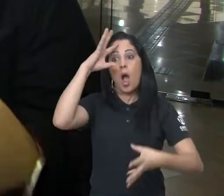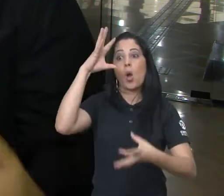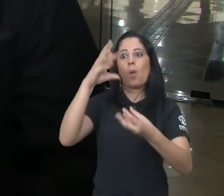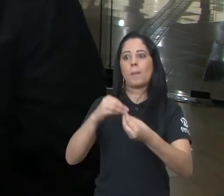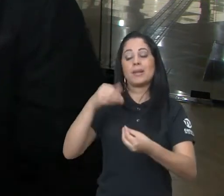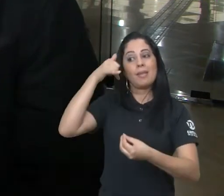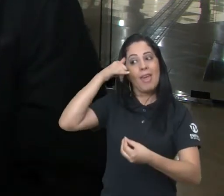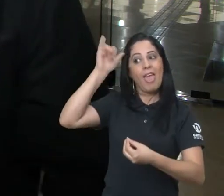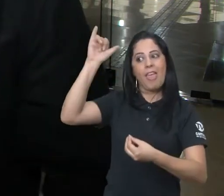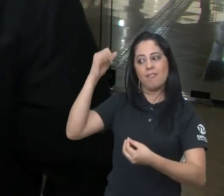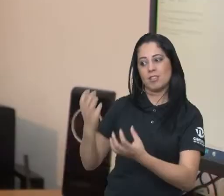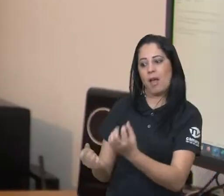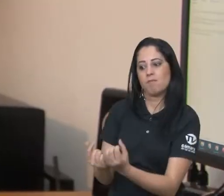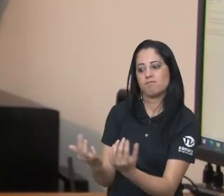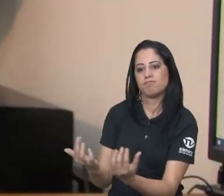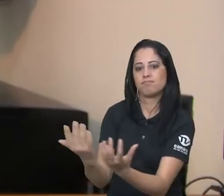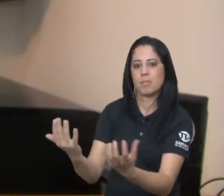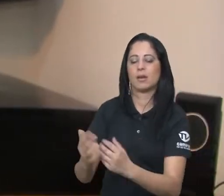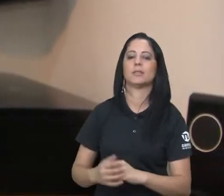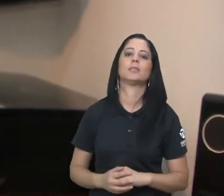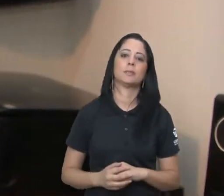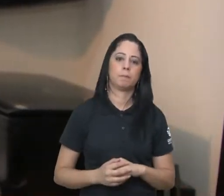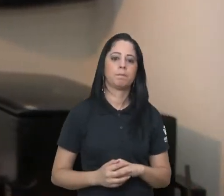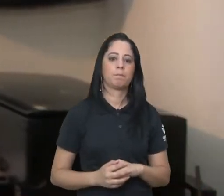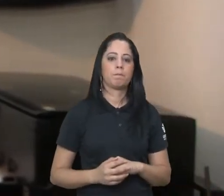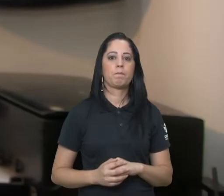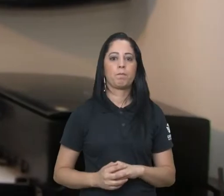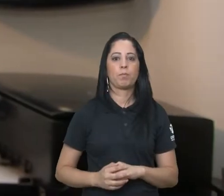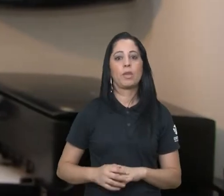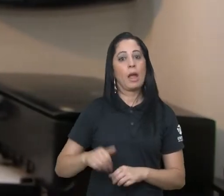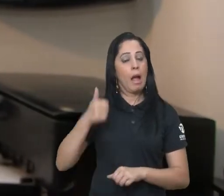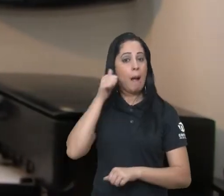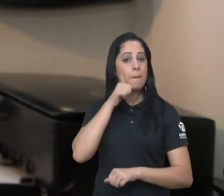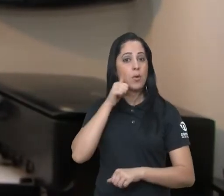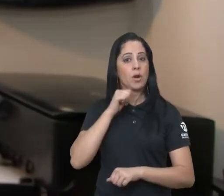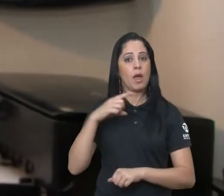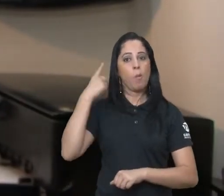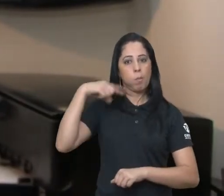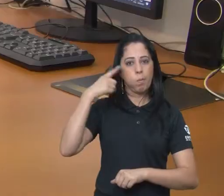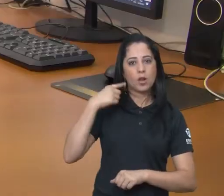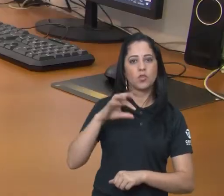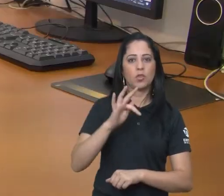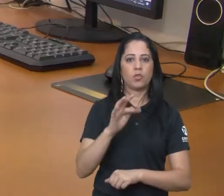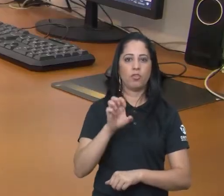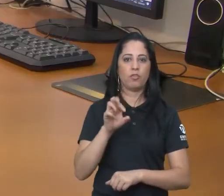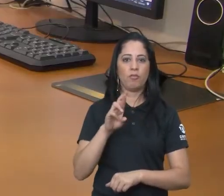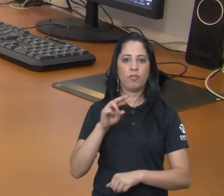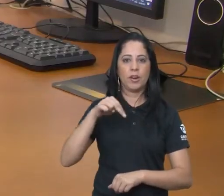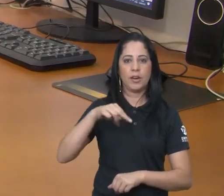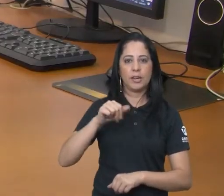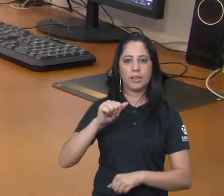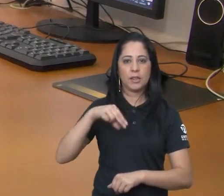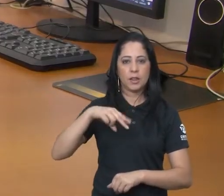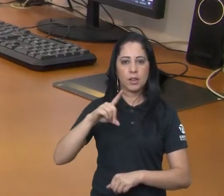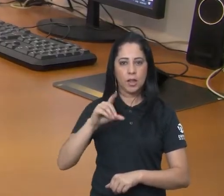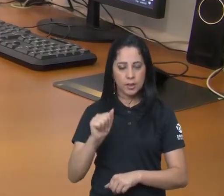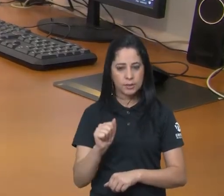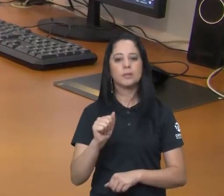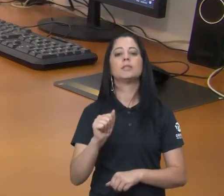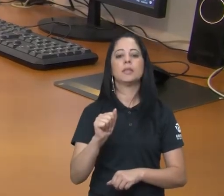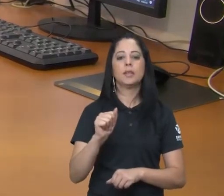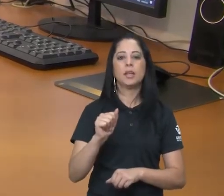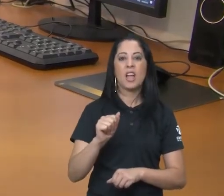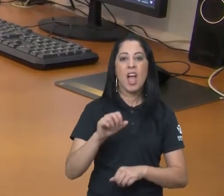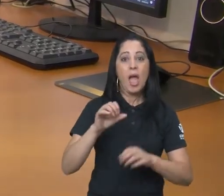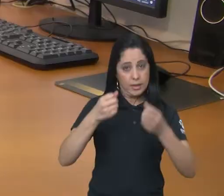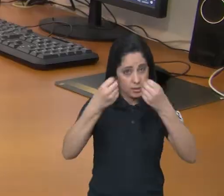estar evitando essas queimadas. Para maior esclarecimento, a especialista em direito ambiental, a advogada Fernanda Fowler,